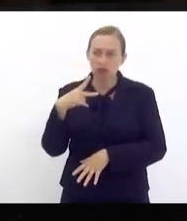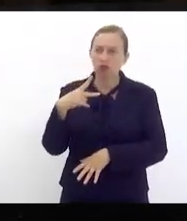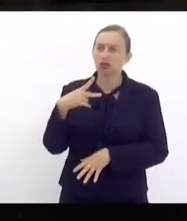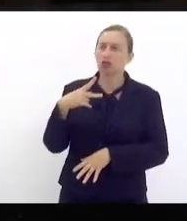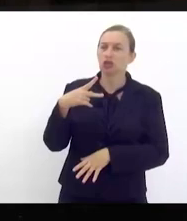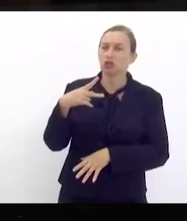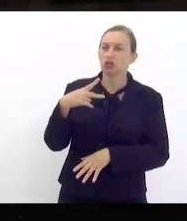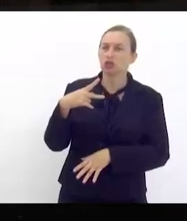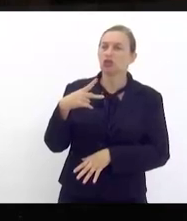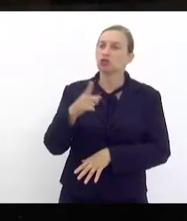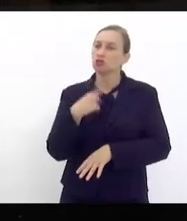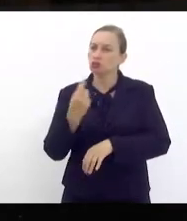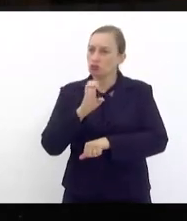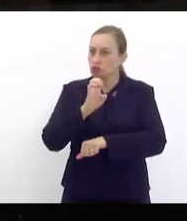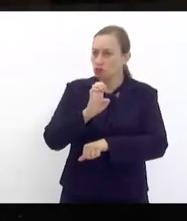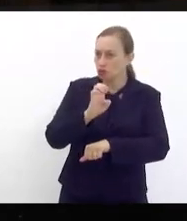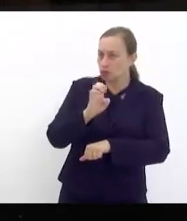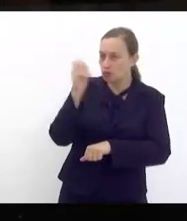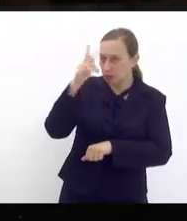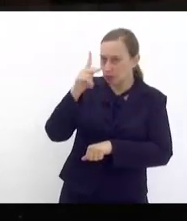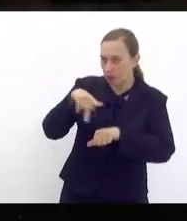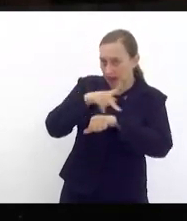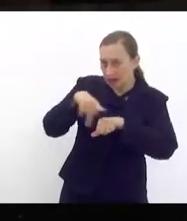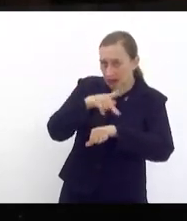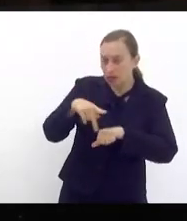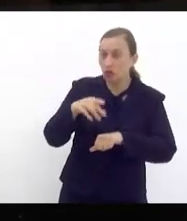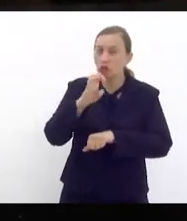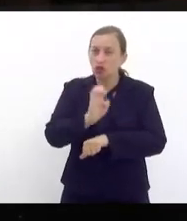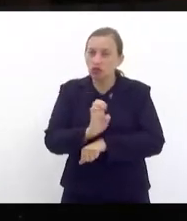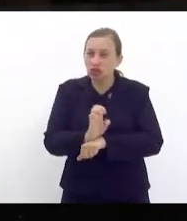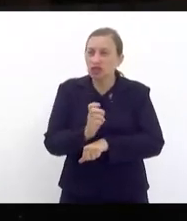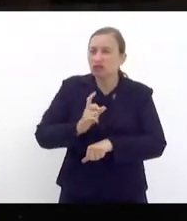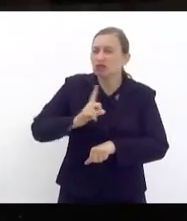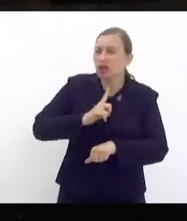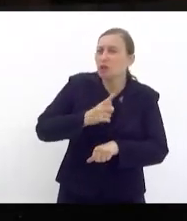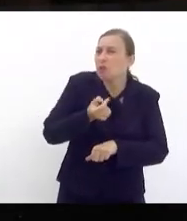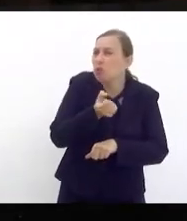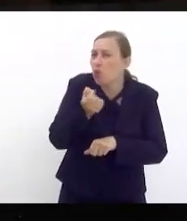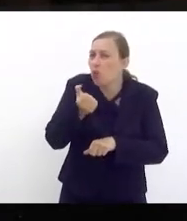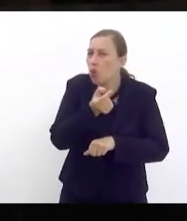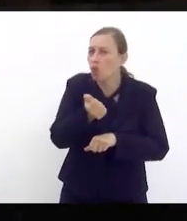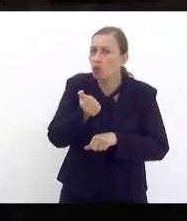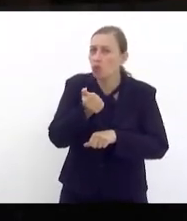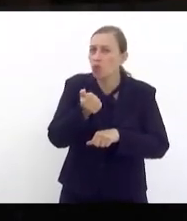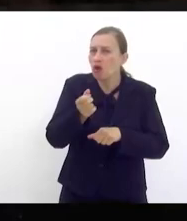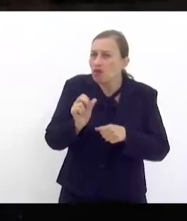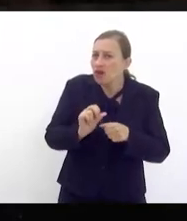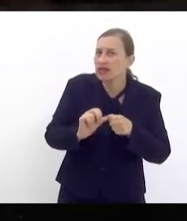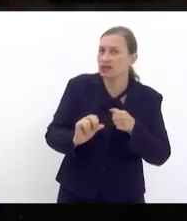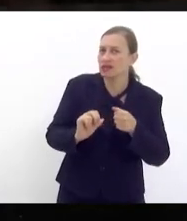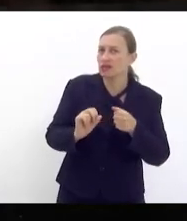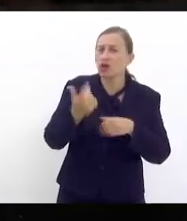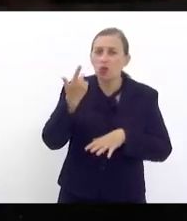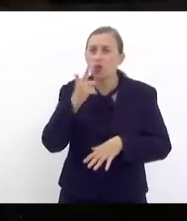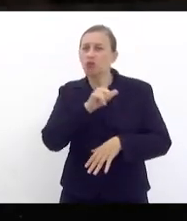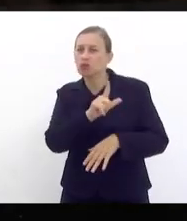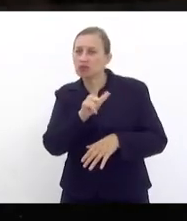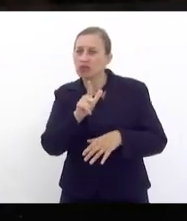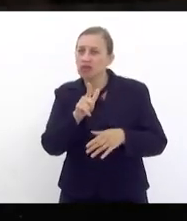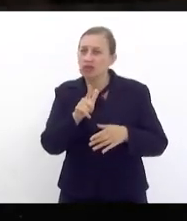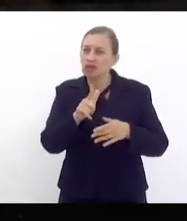do nosso país, os estados têm muito pouco a fazer e conseguem